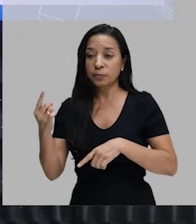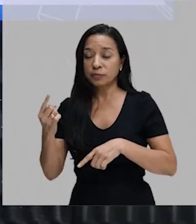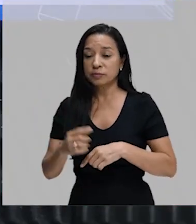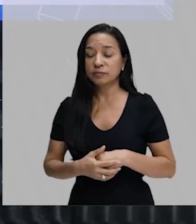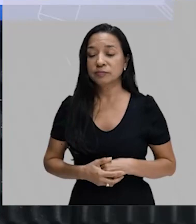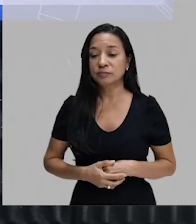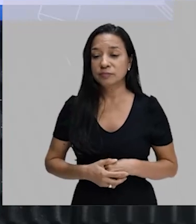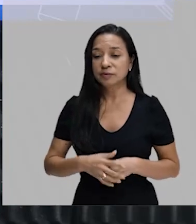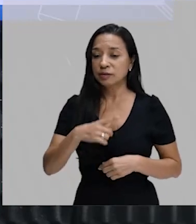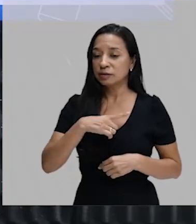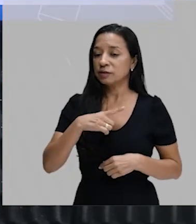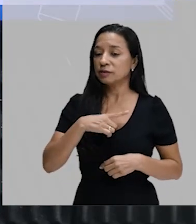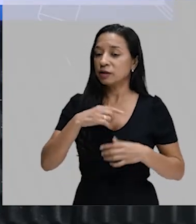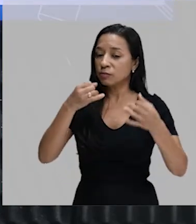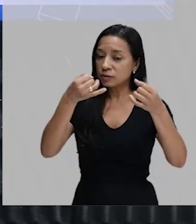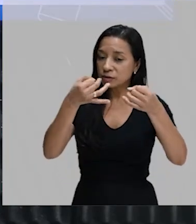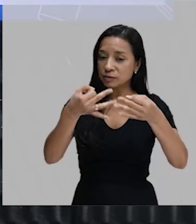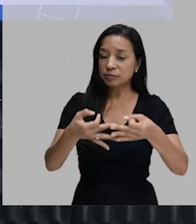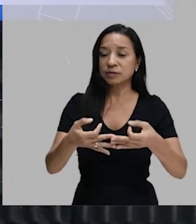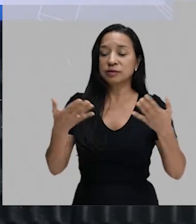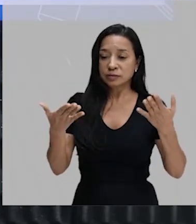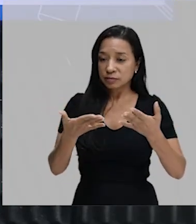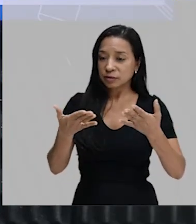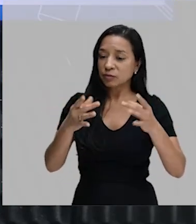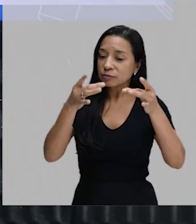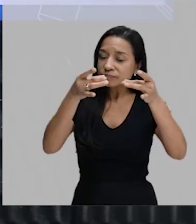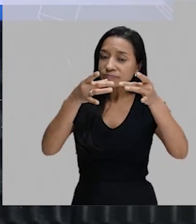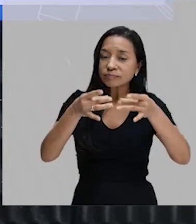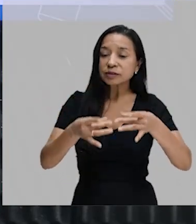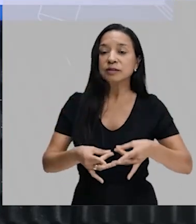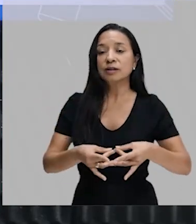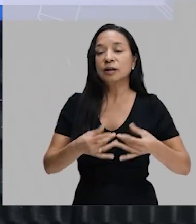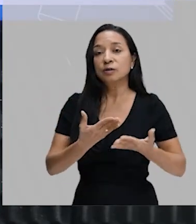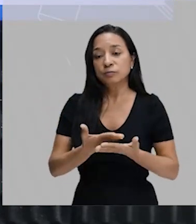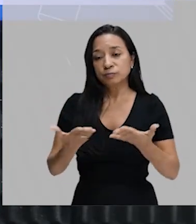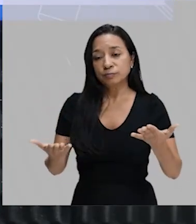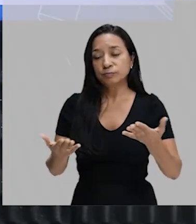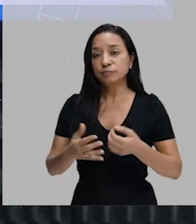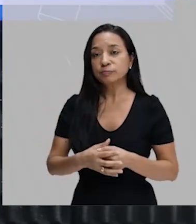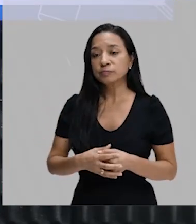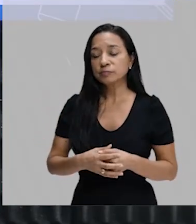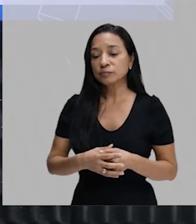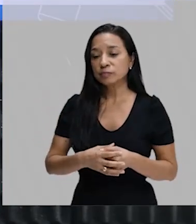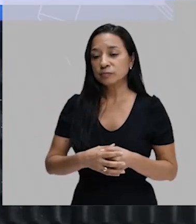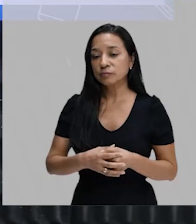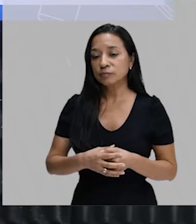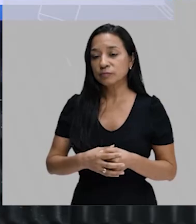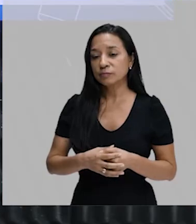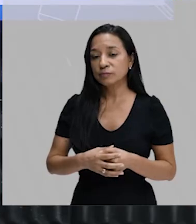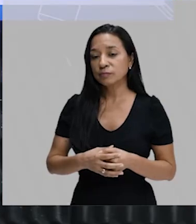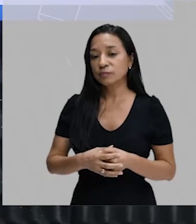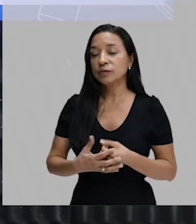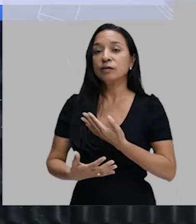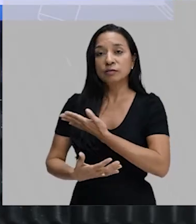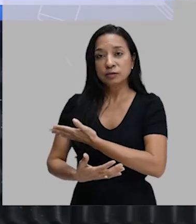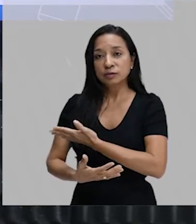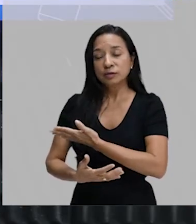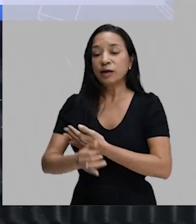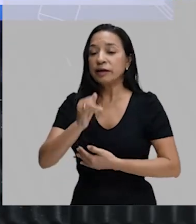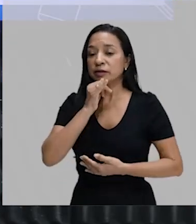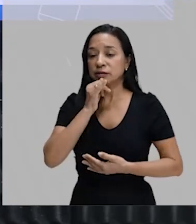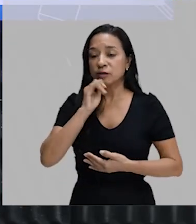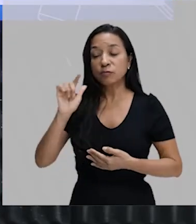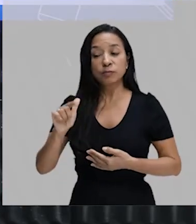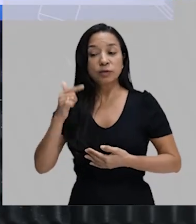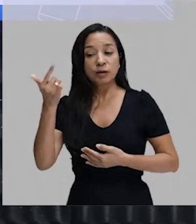B. E eu tenho uma explicação aqui, bem detalhada para vocês. E esse aqui serve de exemplos para outras atividades que